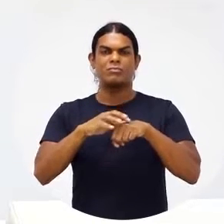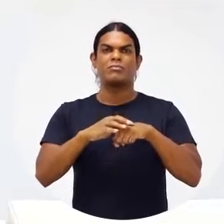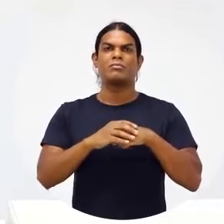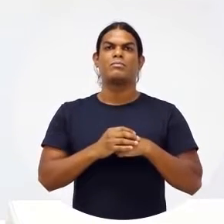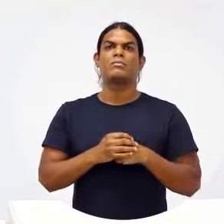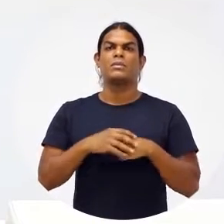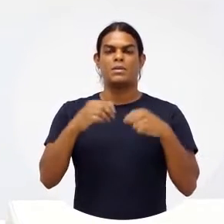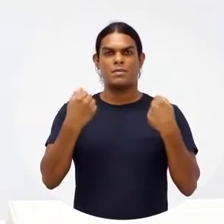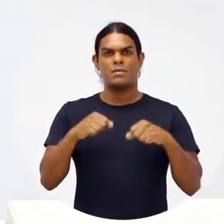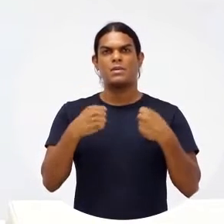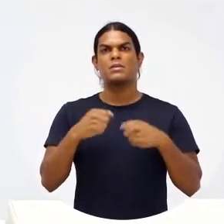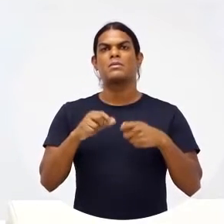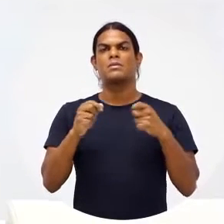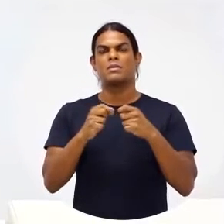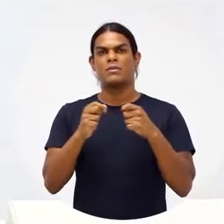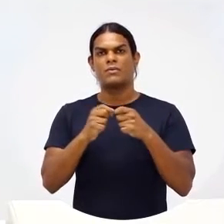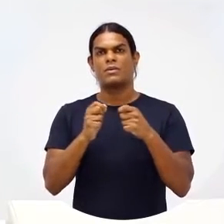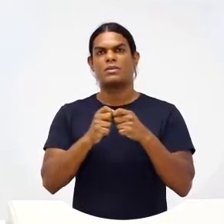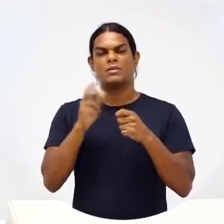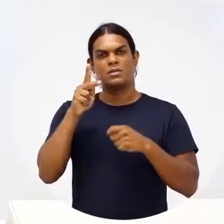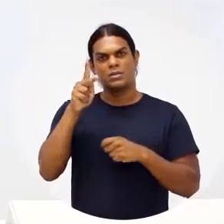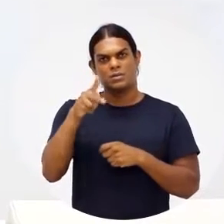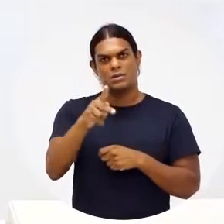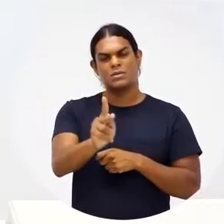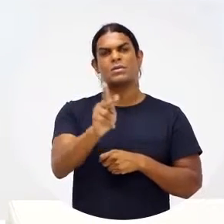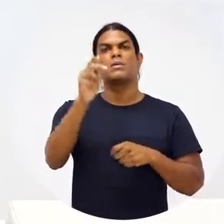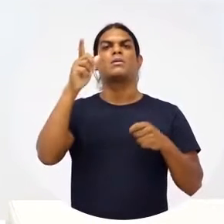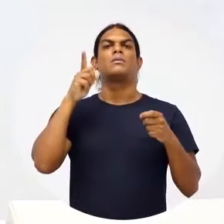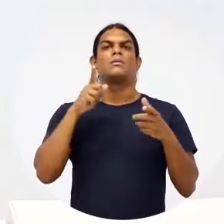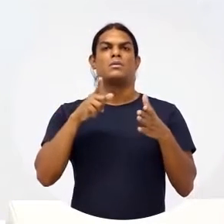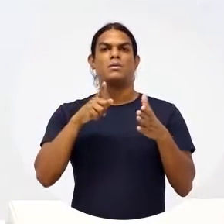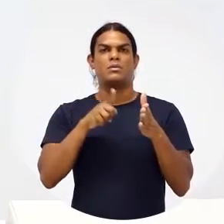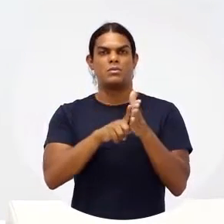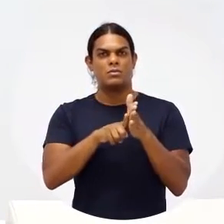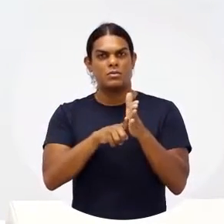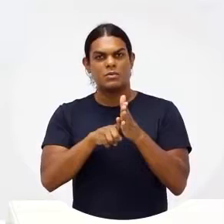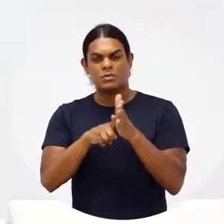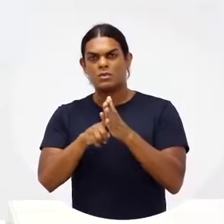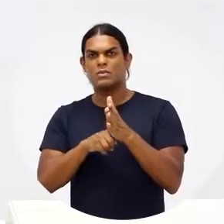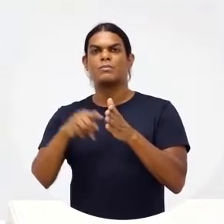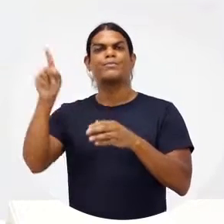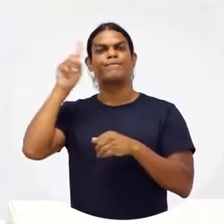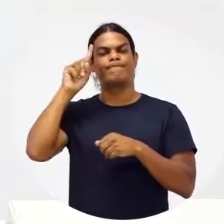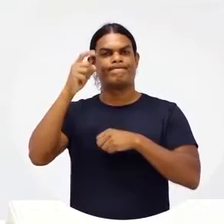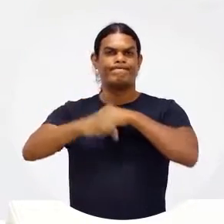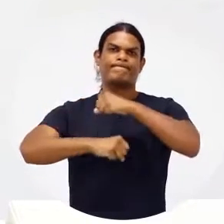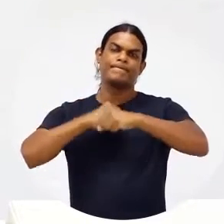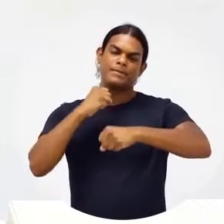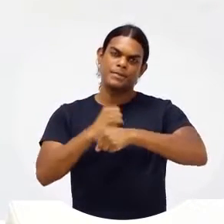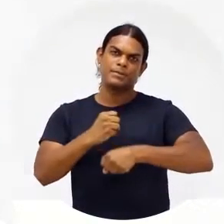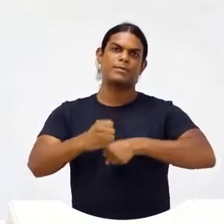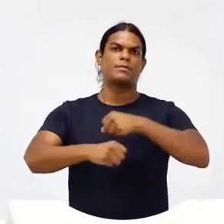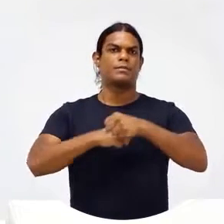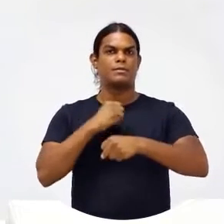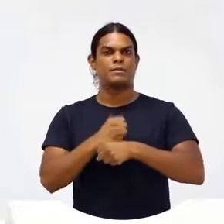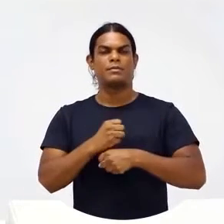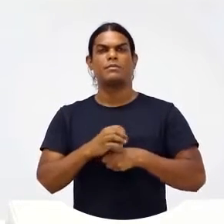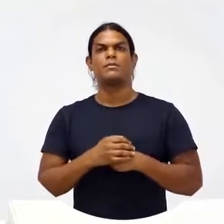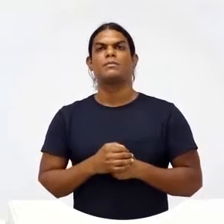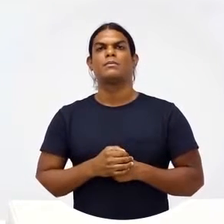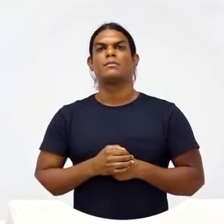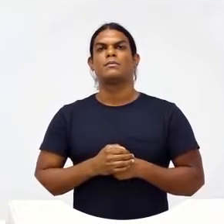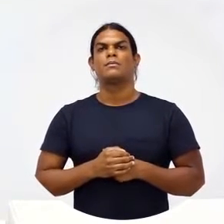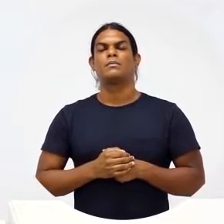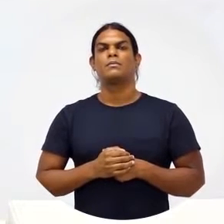crônicas, eles devem realizar exames periódicos todos os anos. A periodicidade é anual.